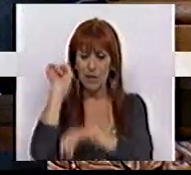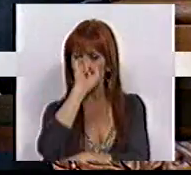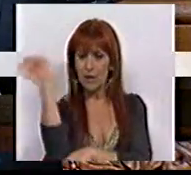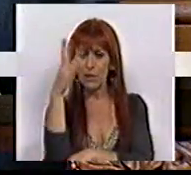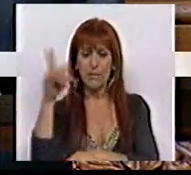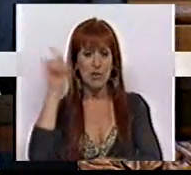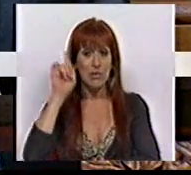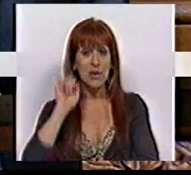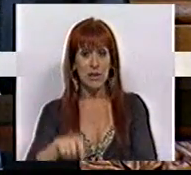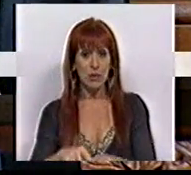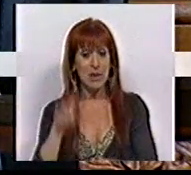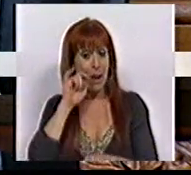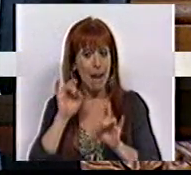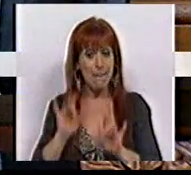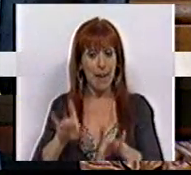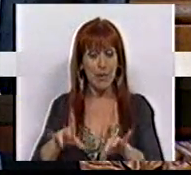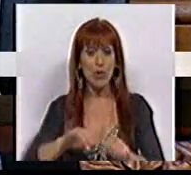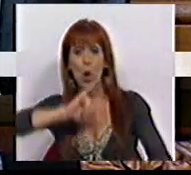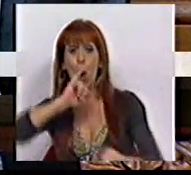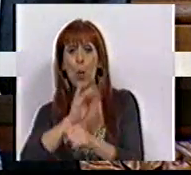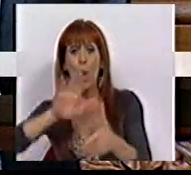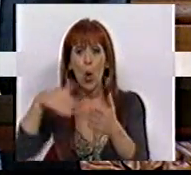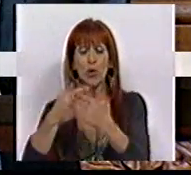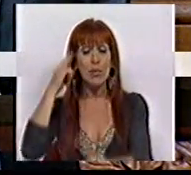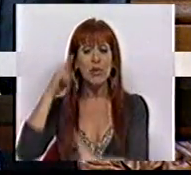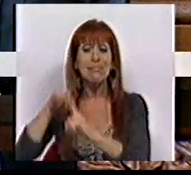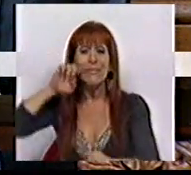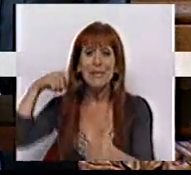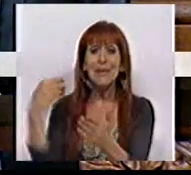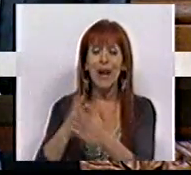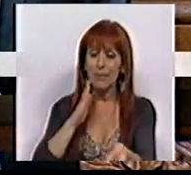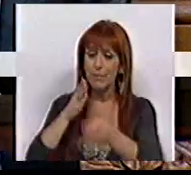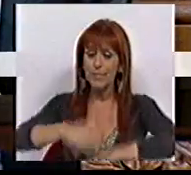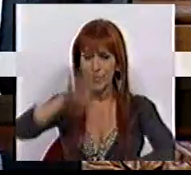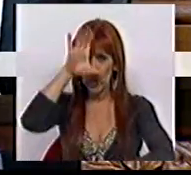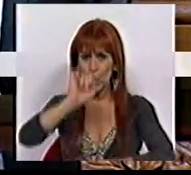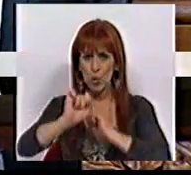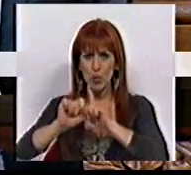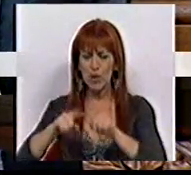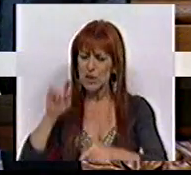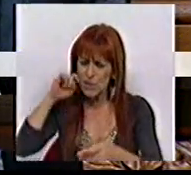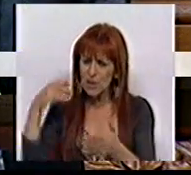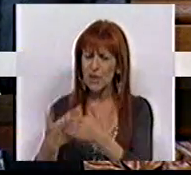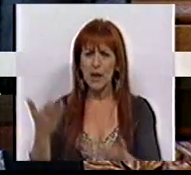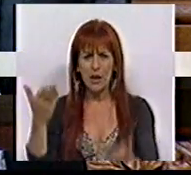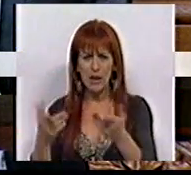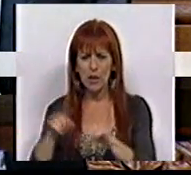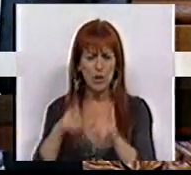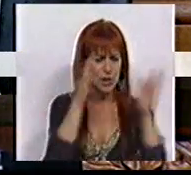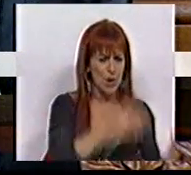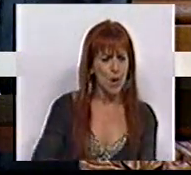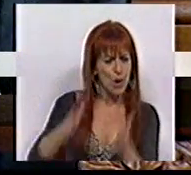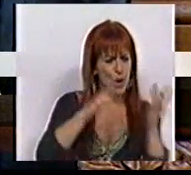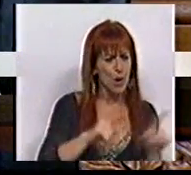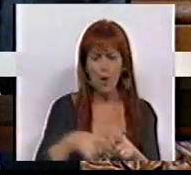florestal, principalmente de prevenção. A outra proposta é no sentido de garantir a intervenção do Estado para assegurar os equilíbrios entre a